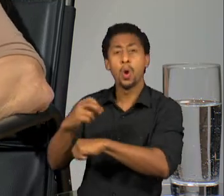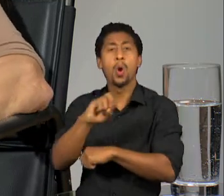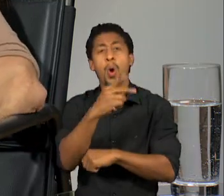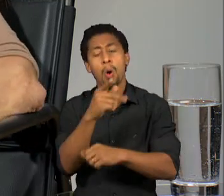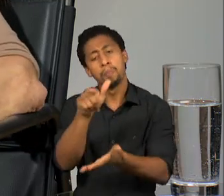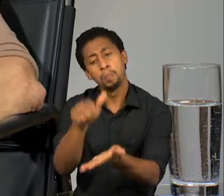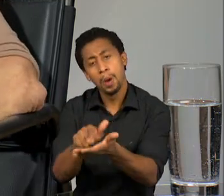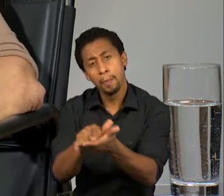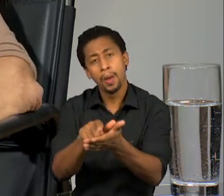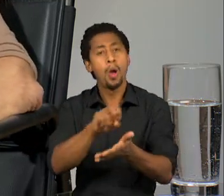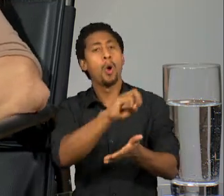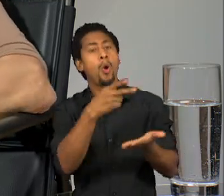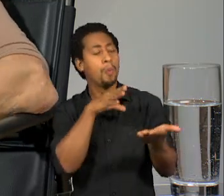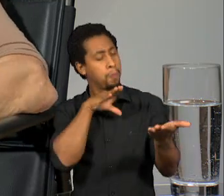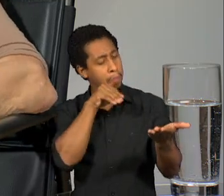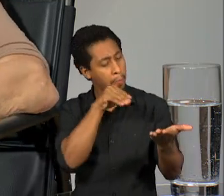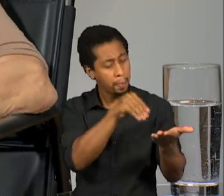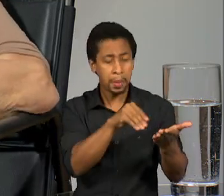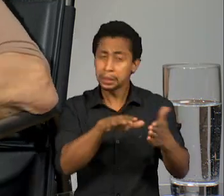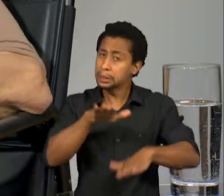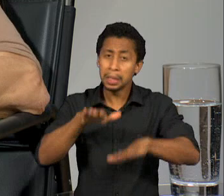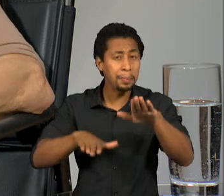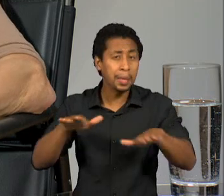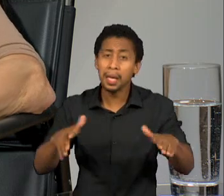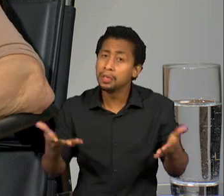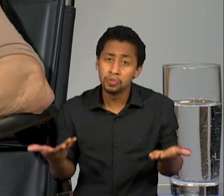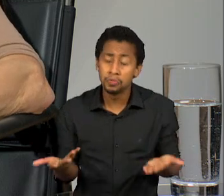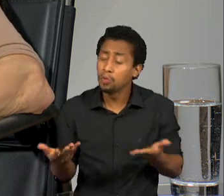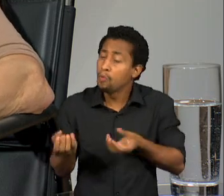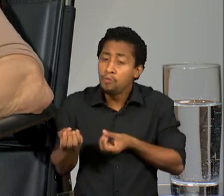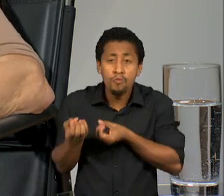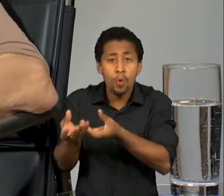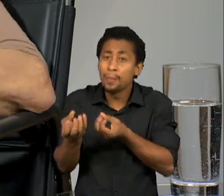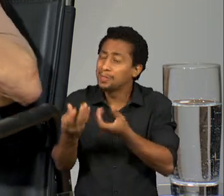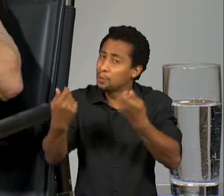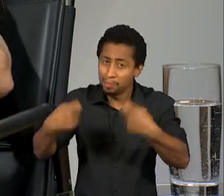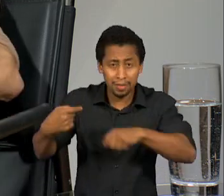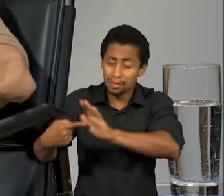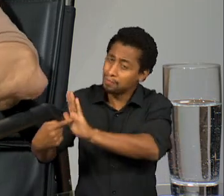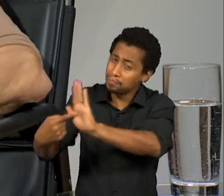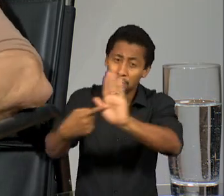Monforte falou. Quer dizer, ela necessariamente tem que levar uma